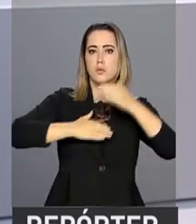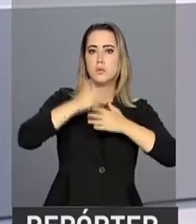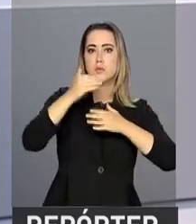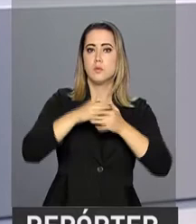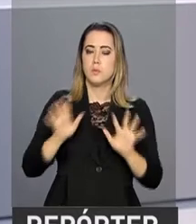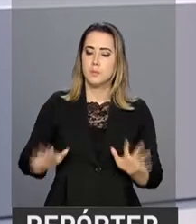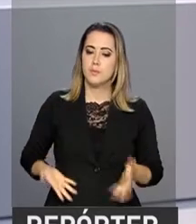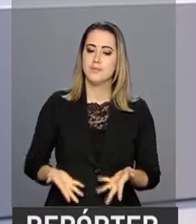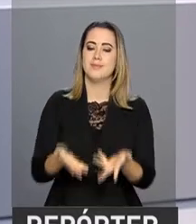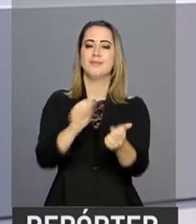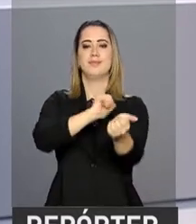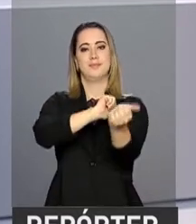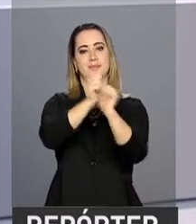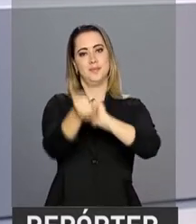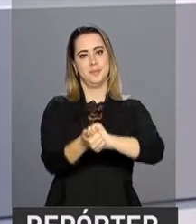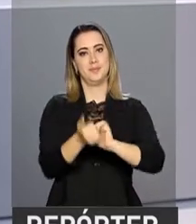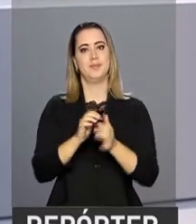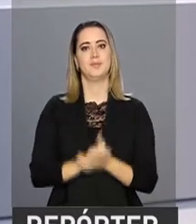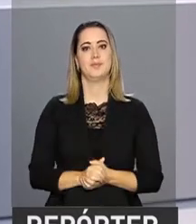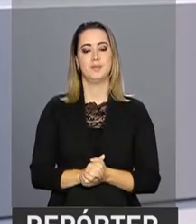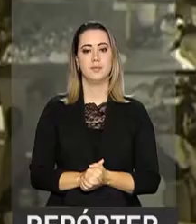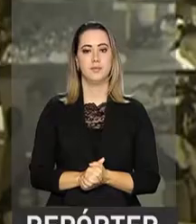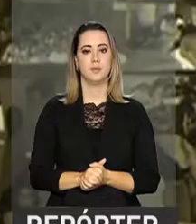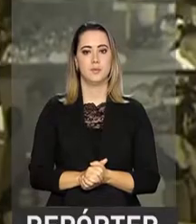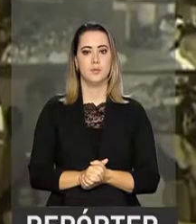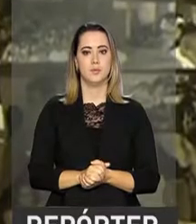atividades profissionalizantes e de incentivo ao esporte.